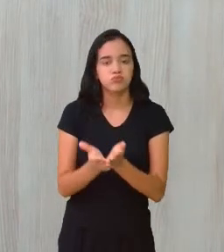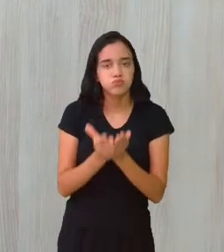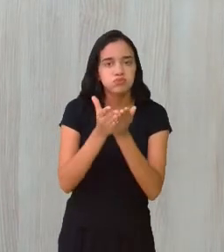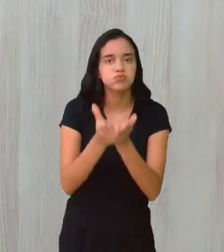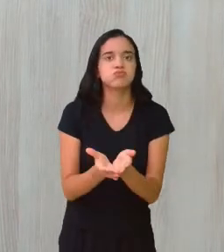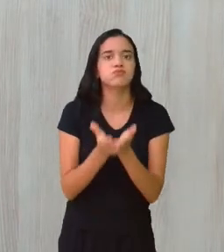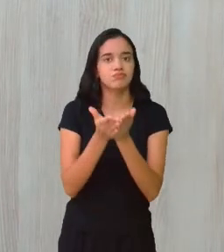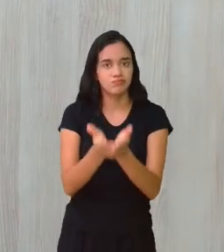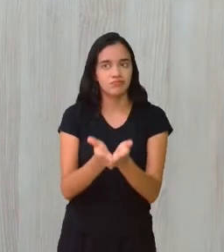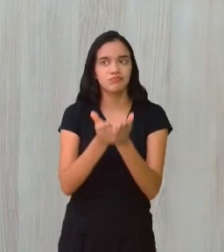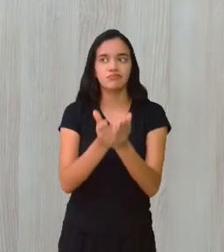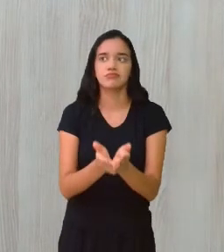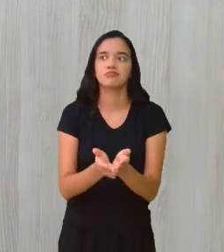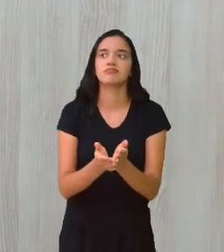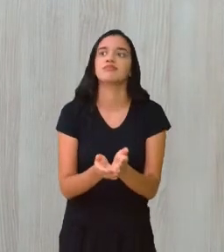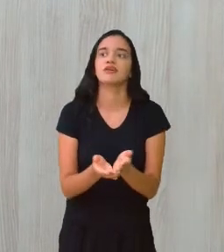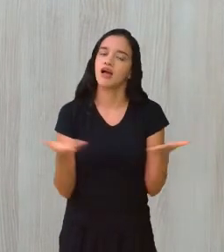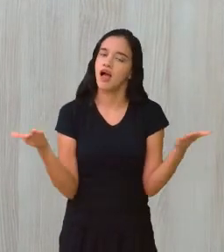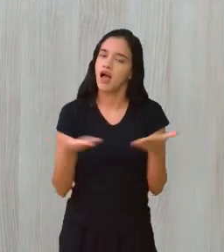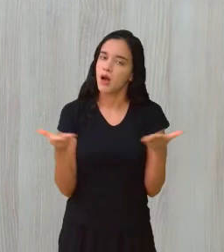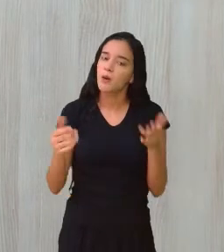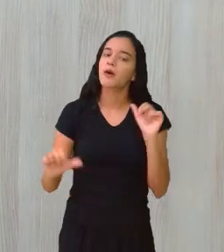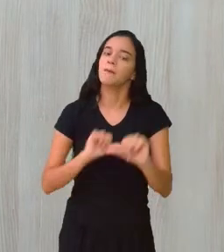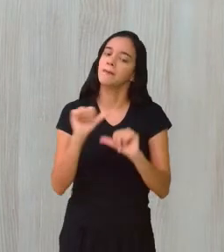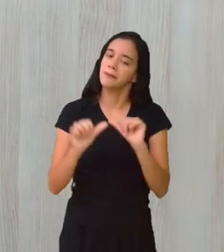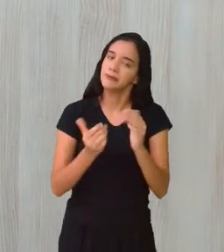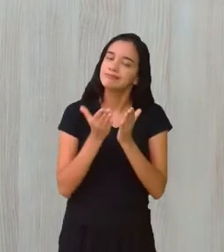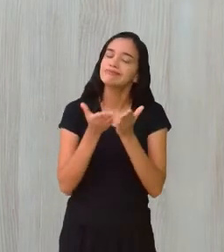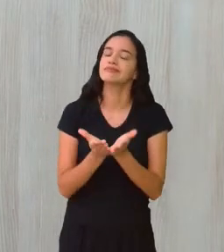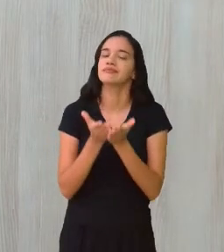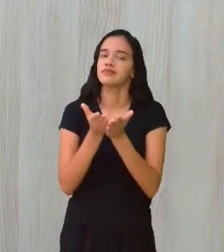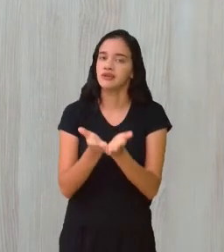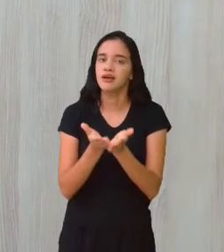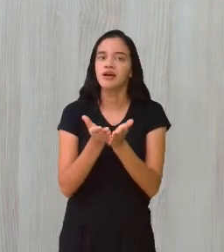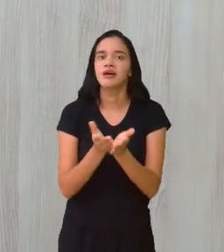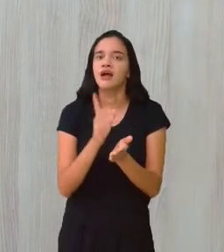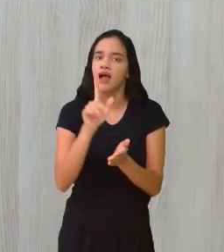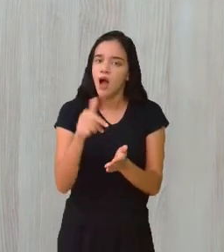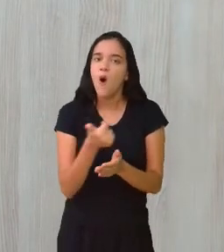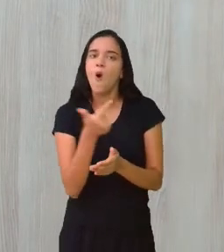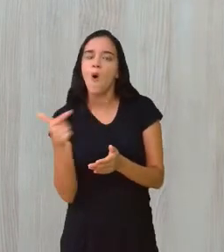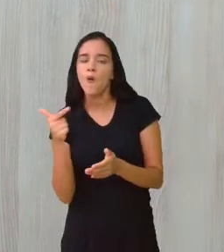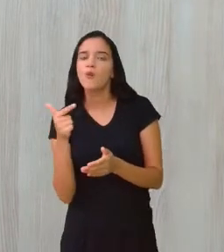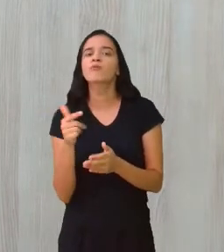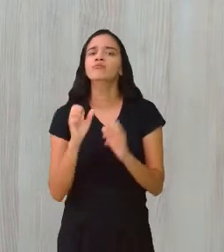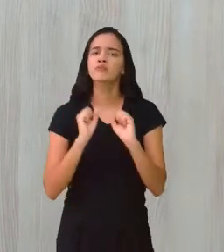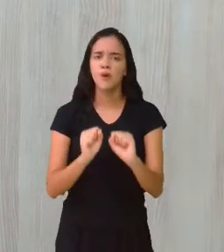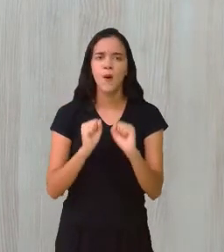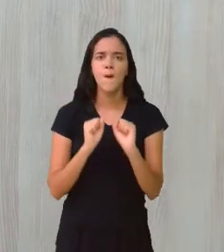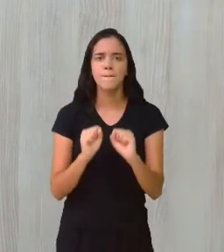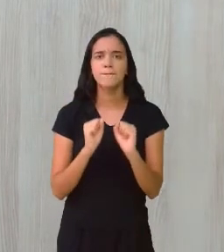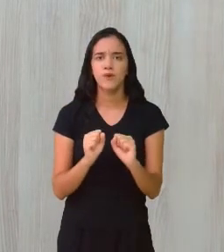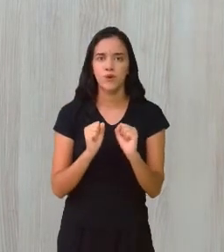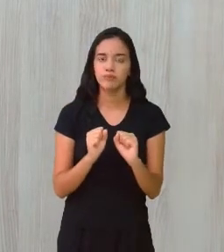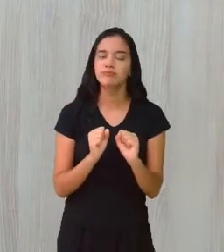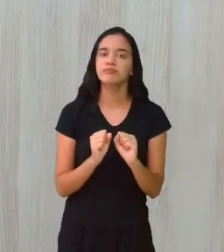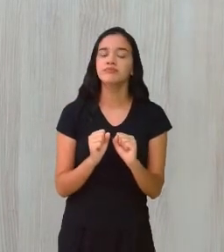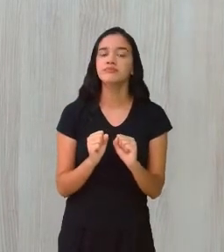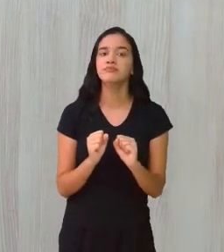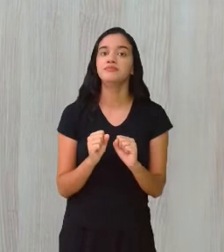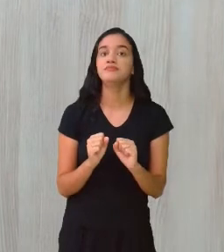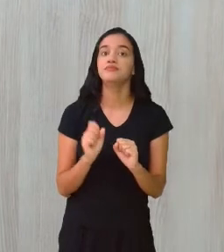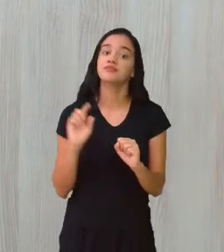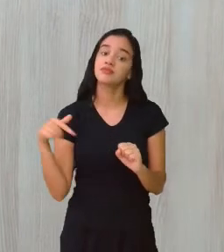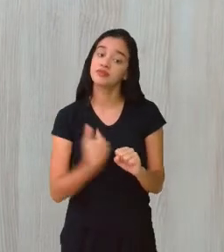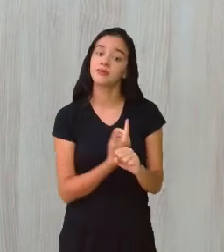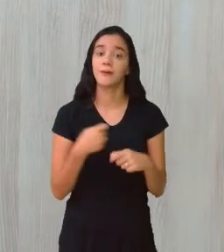e tudo. Lá serve, eu andei né? Pois é, e aí também já é um outro ponto que a gente pode puxar esse gancho, né? Que a